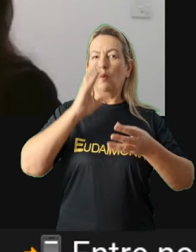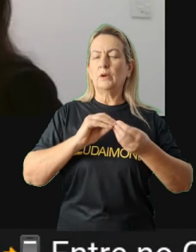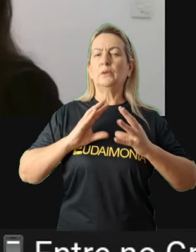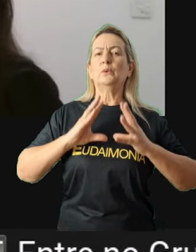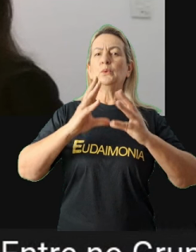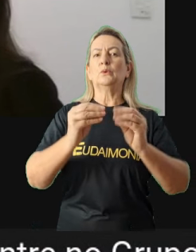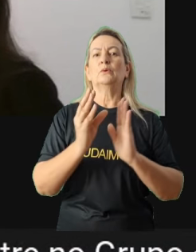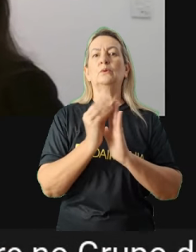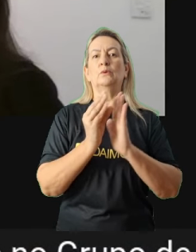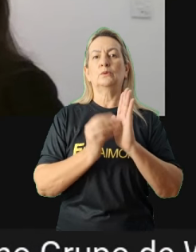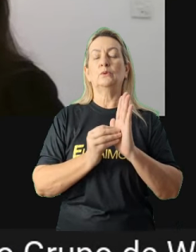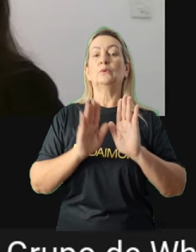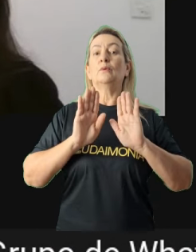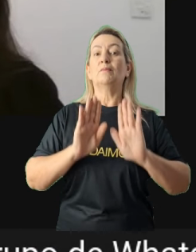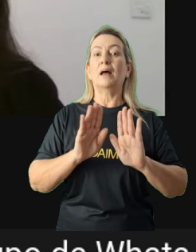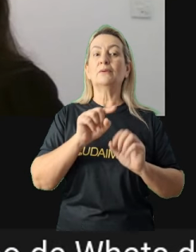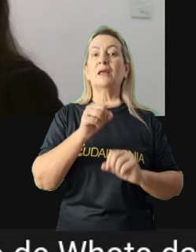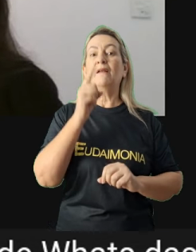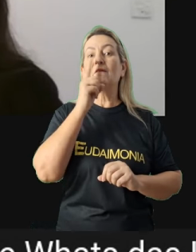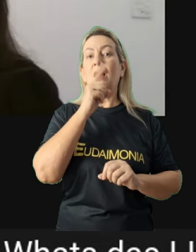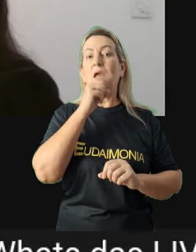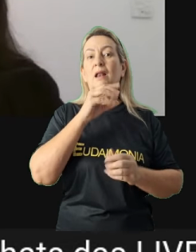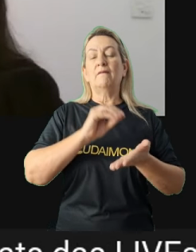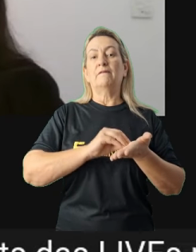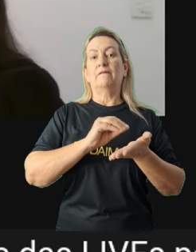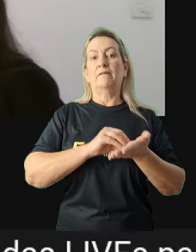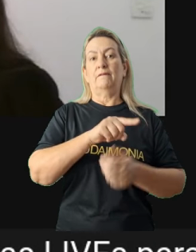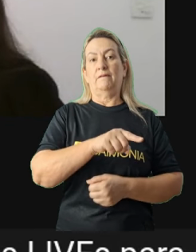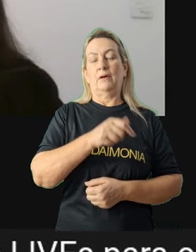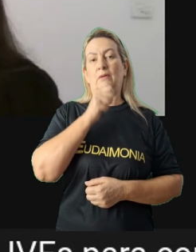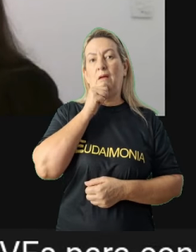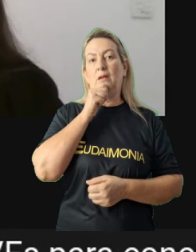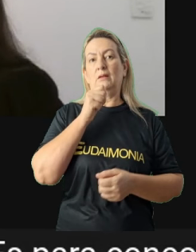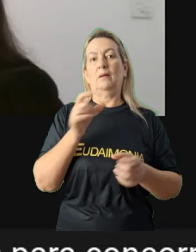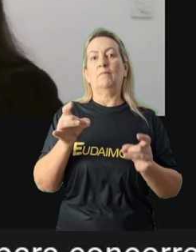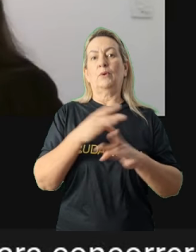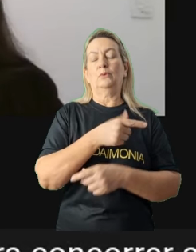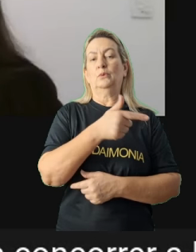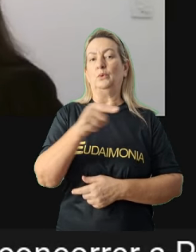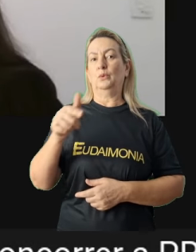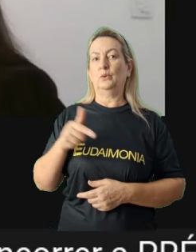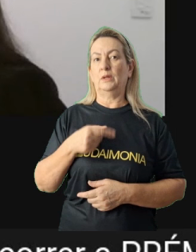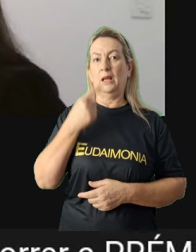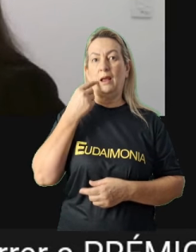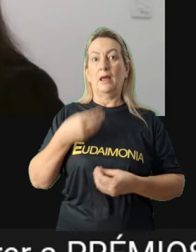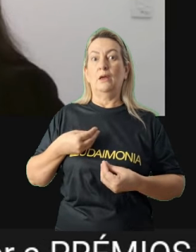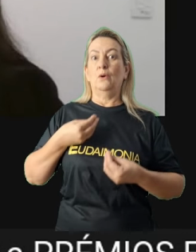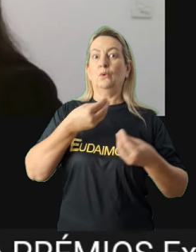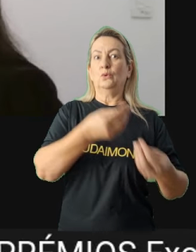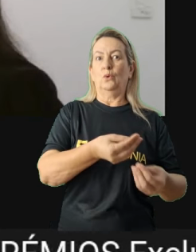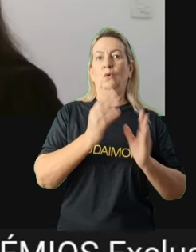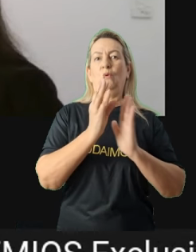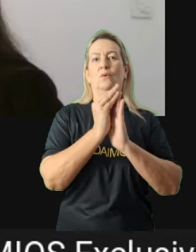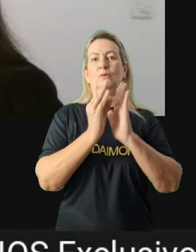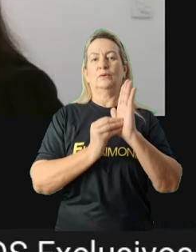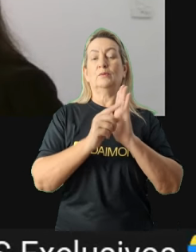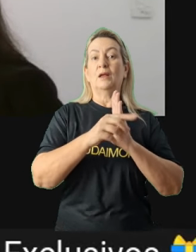todo o conteúdo, mas as lacunas que estão aqui que você precisa complementar. Então tá aqui, ó, tá aqui um conteúdo para